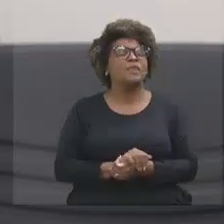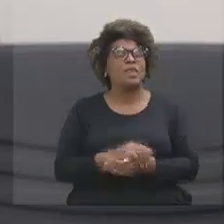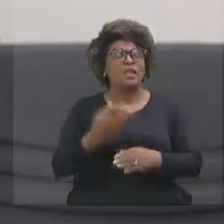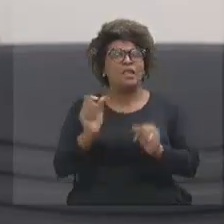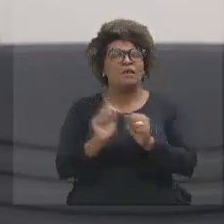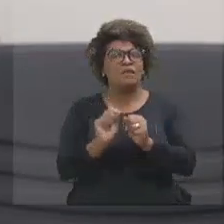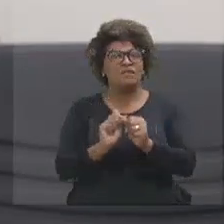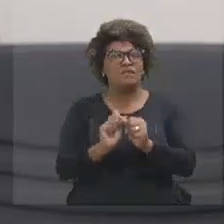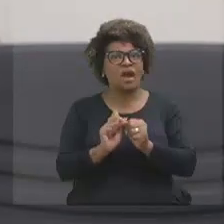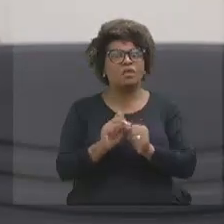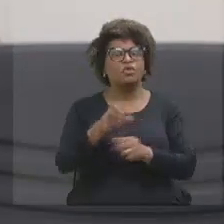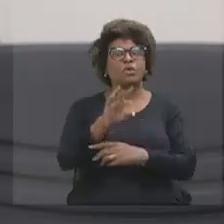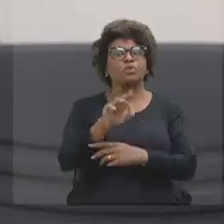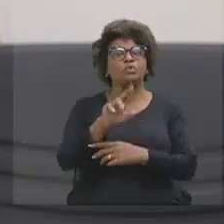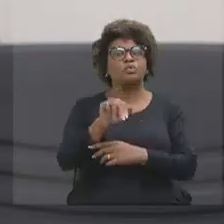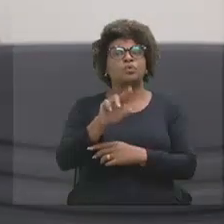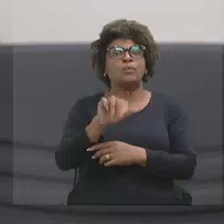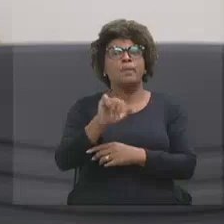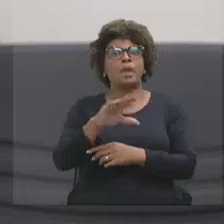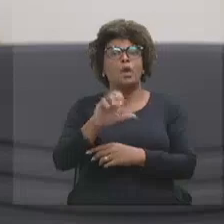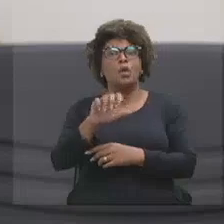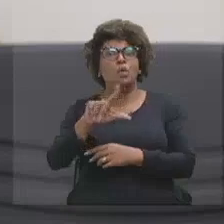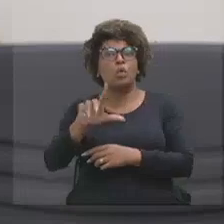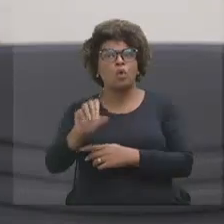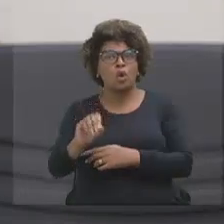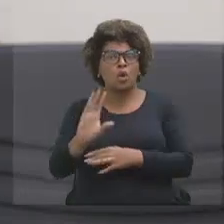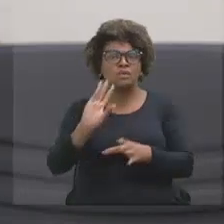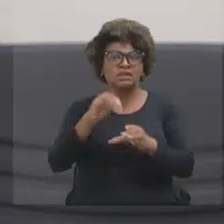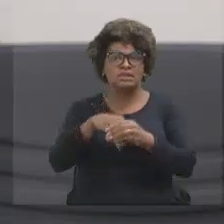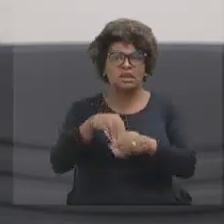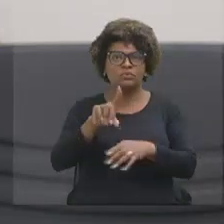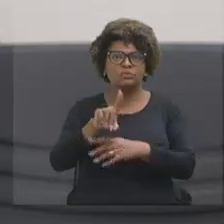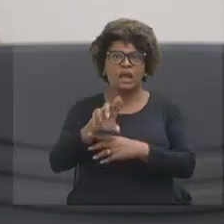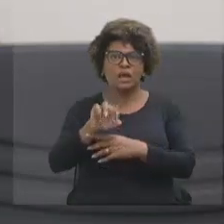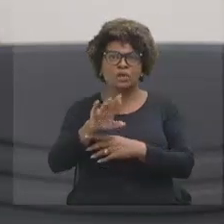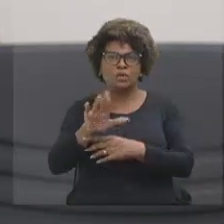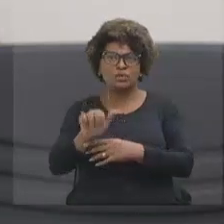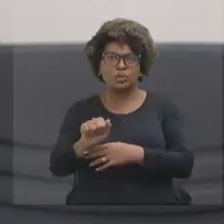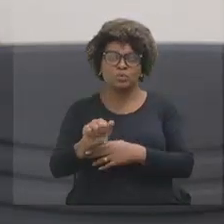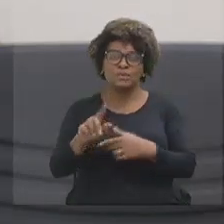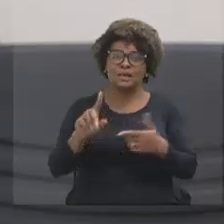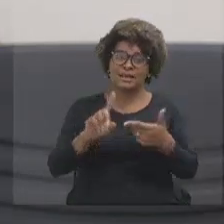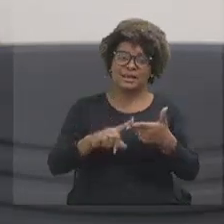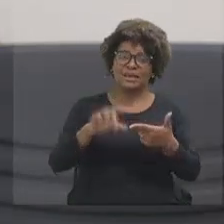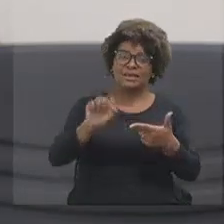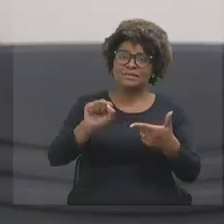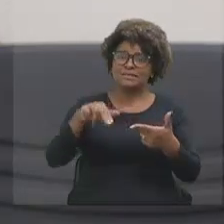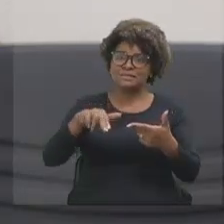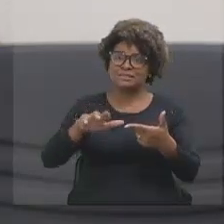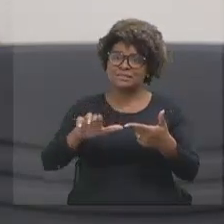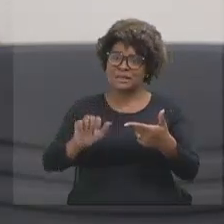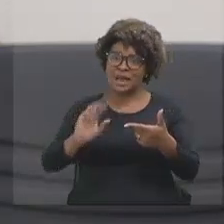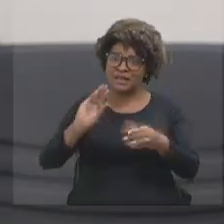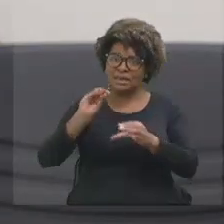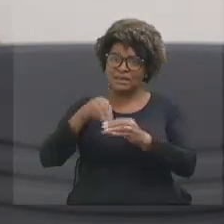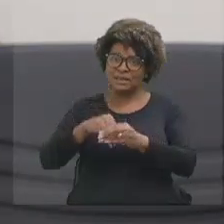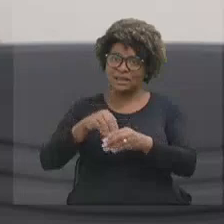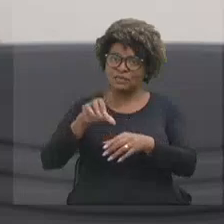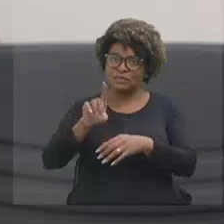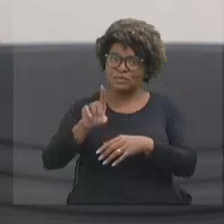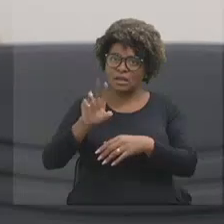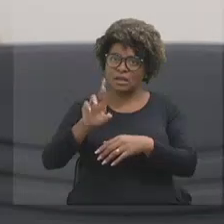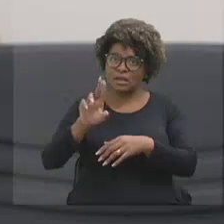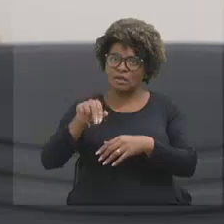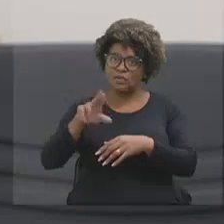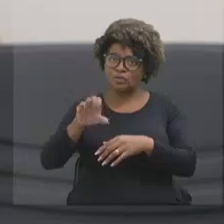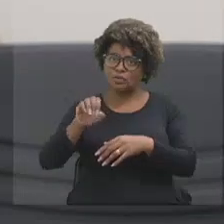então tuberculose na Dutra e Sarna na Drumond tô trazendo para saúde porque precisa desse trabalho